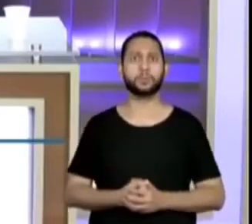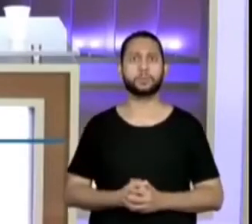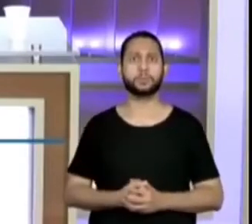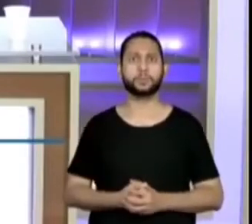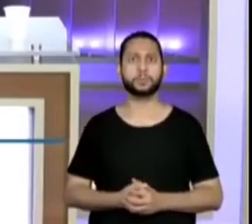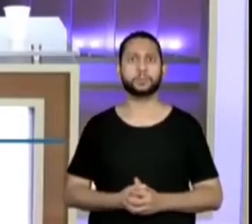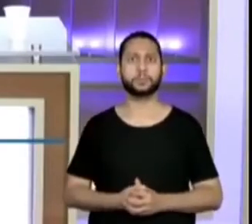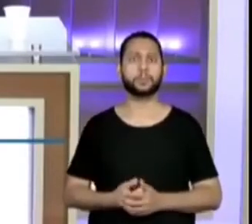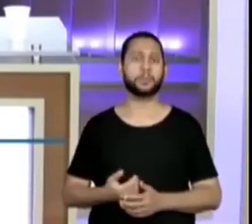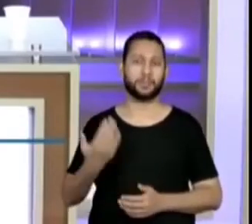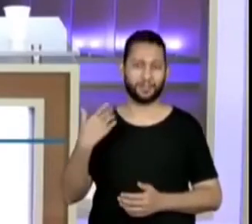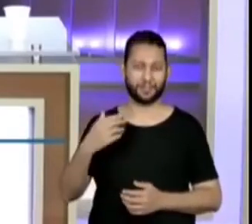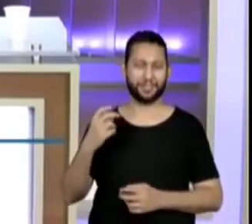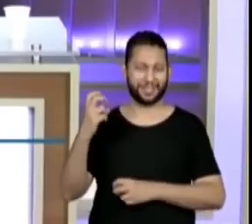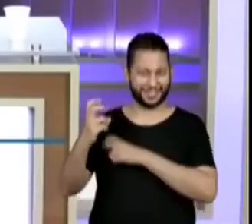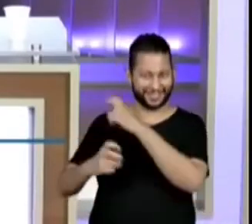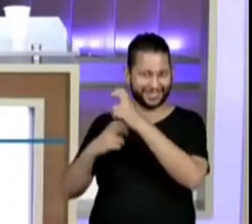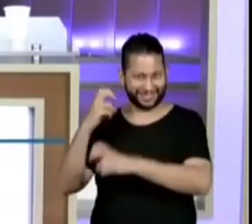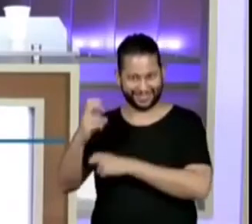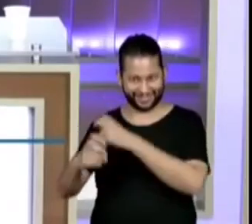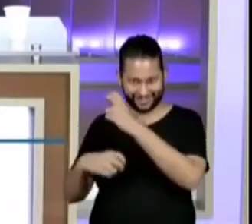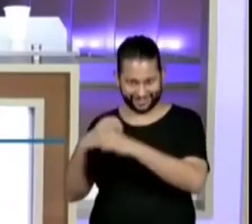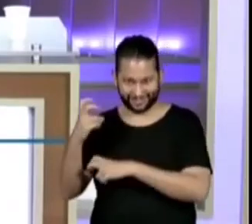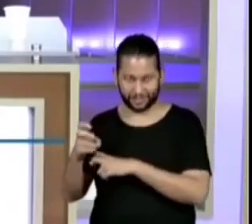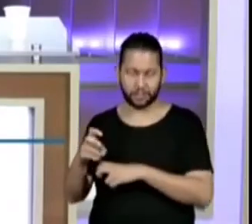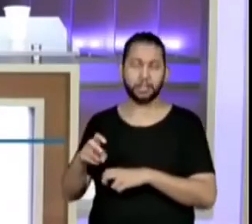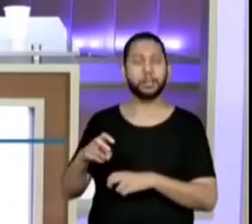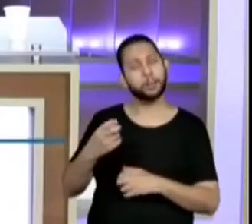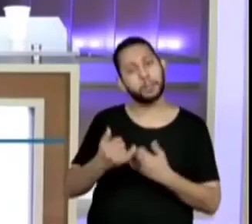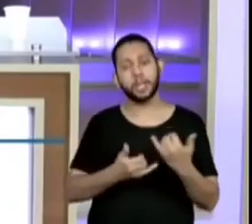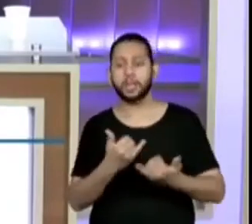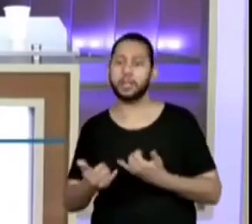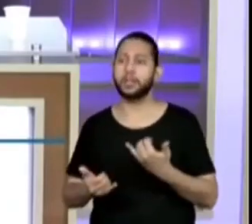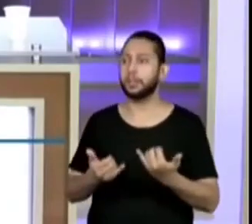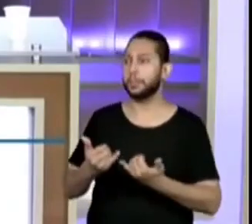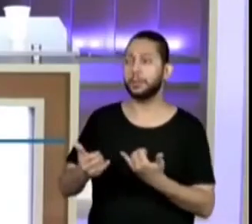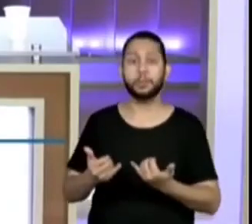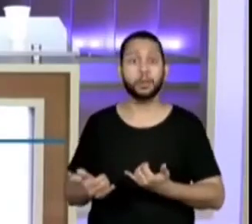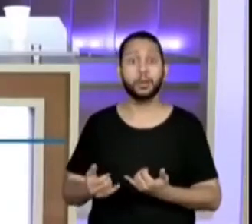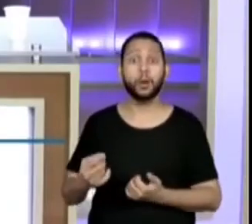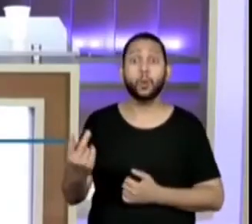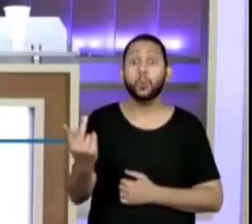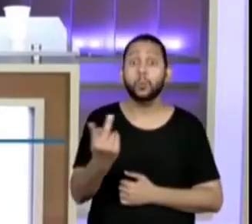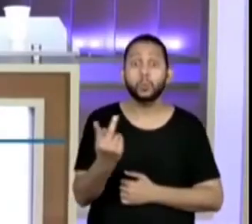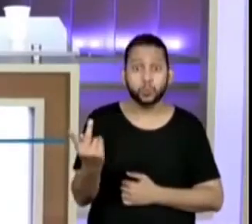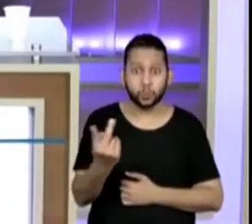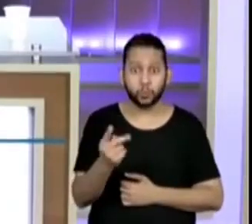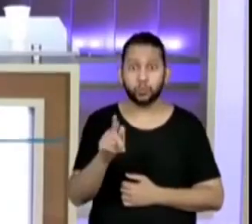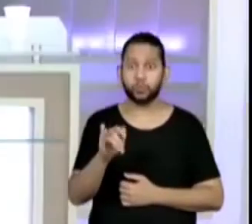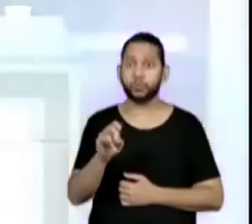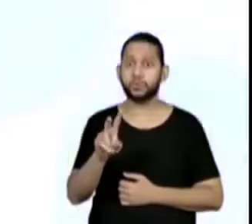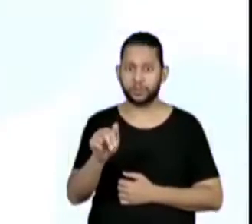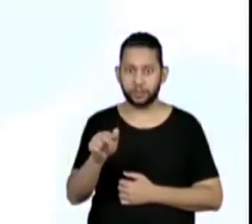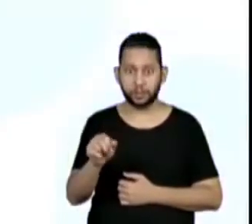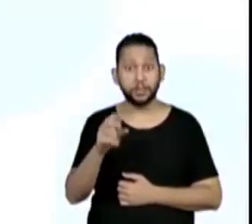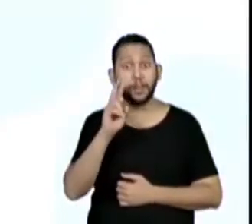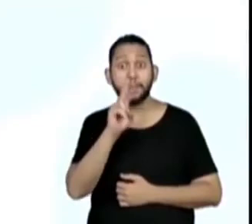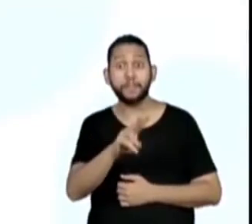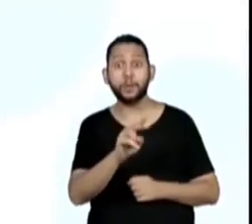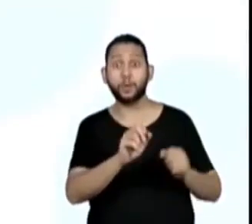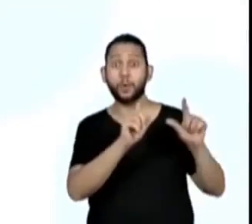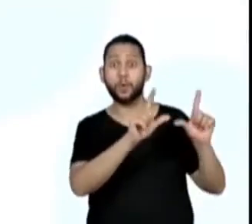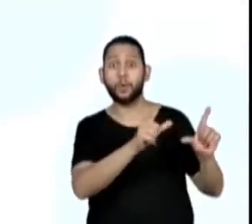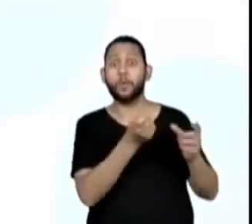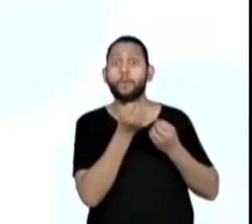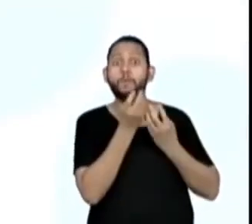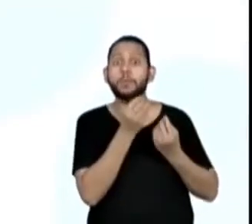Quando estavam indo a outro brinquedo, Samuel encontrou seus amigos Giovanni e Gabriel. Eles estavam analisando algumas placas com informações importantes